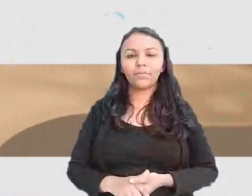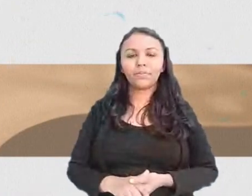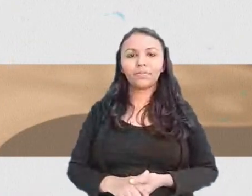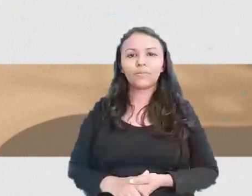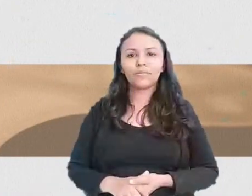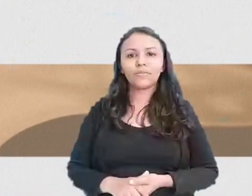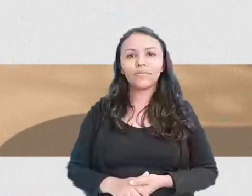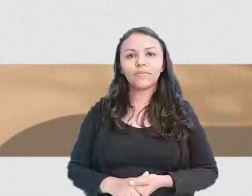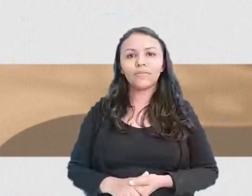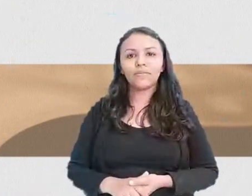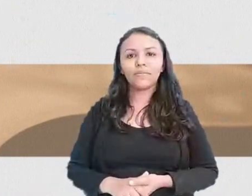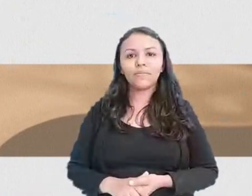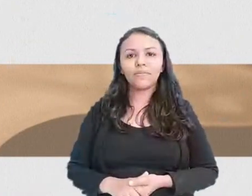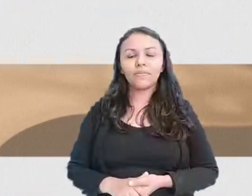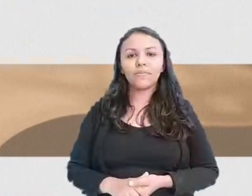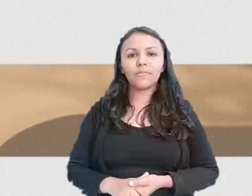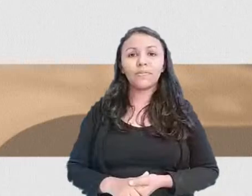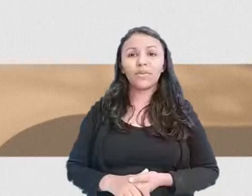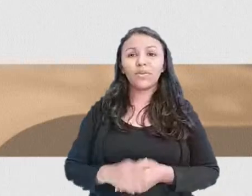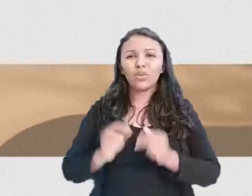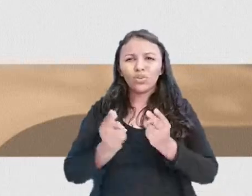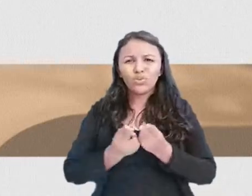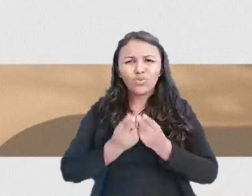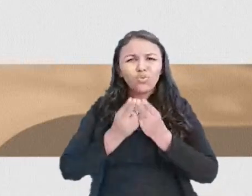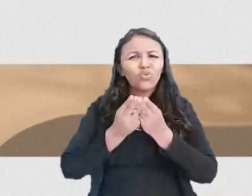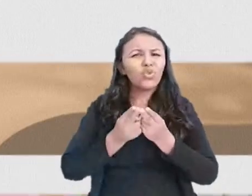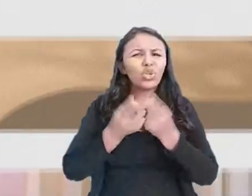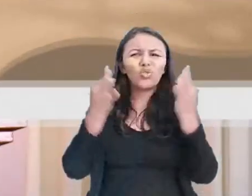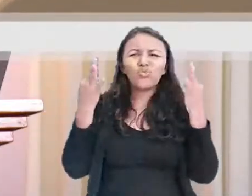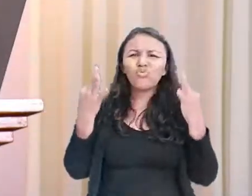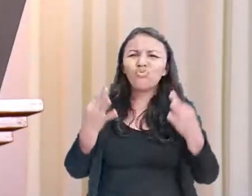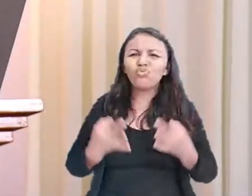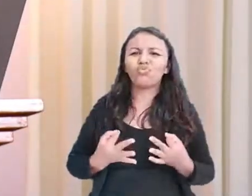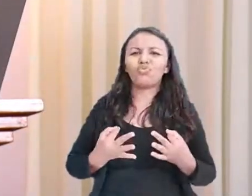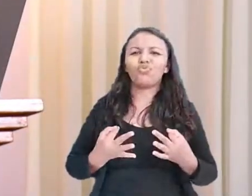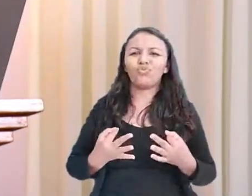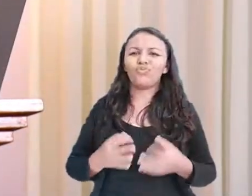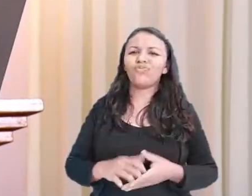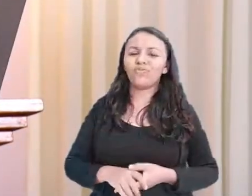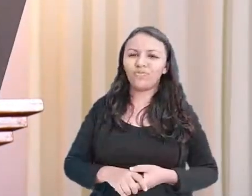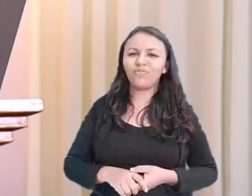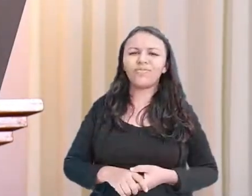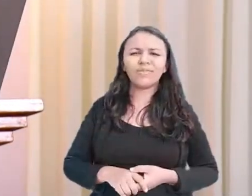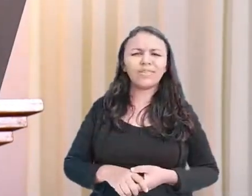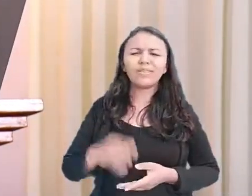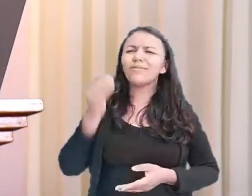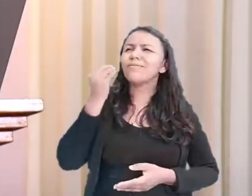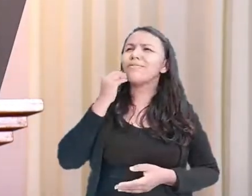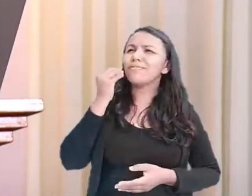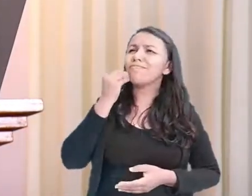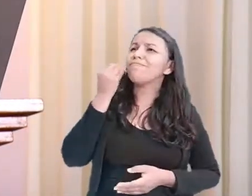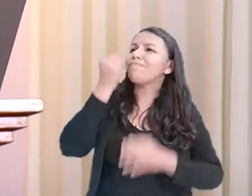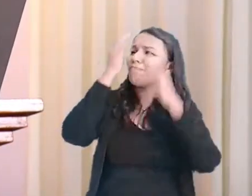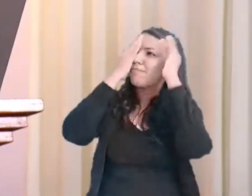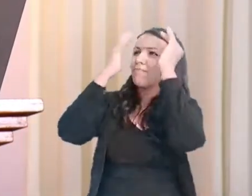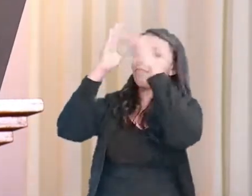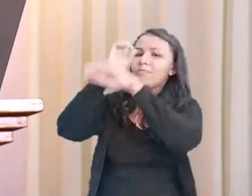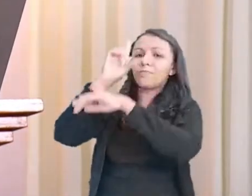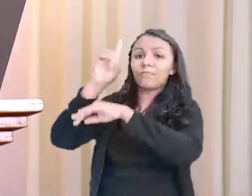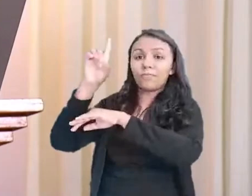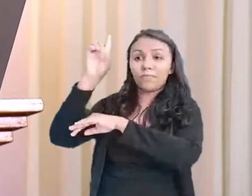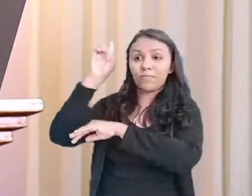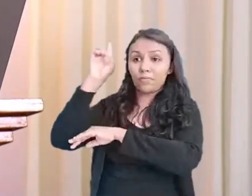diz assim, não era tão justo e procurava fazer tão profundamente a vontade de Deus, que o registro bíblico diz o